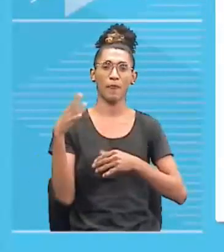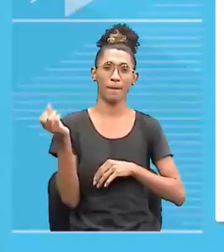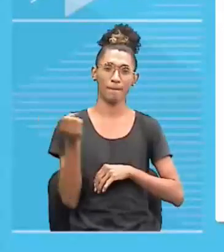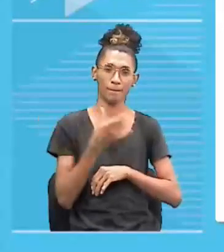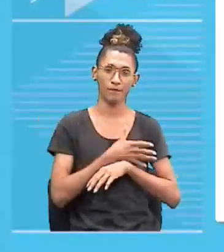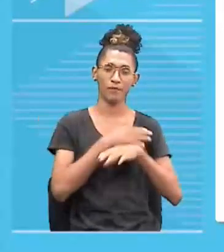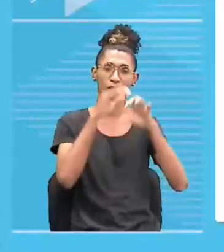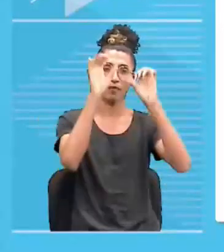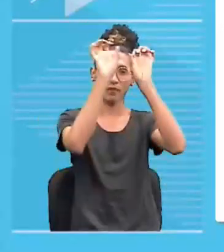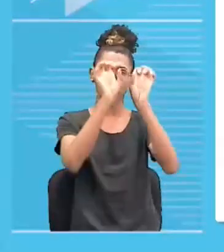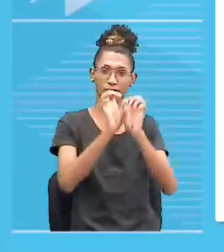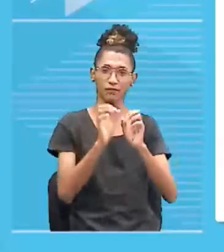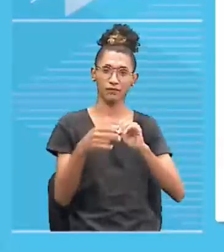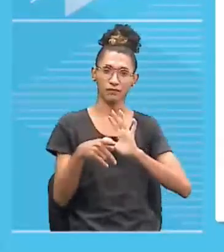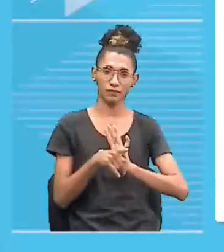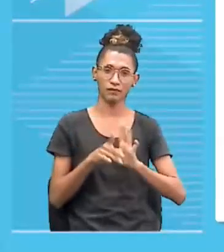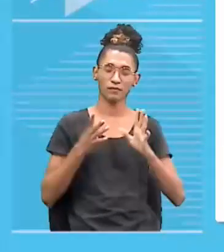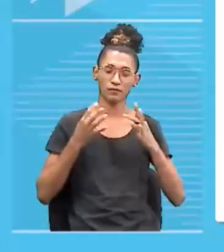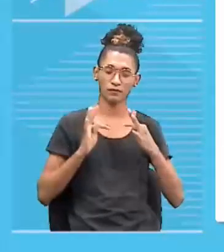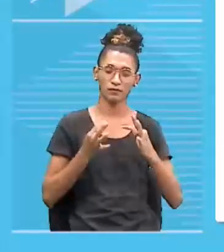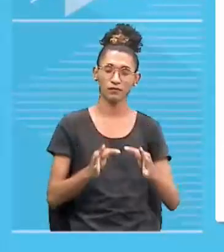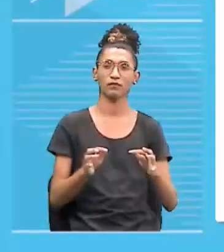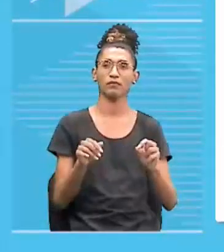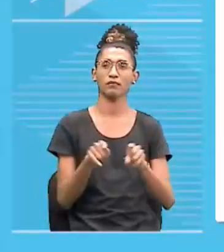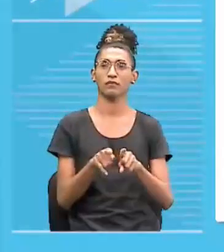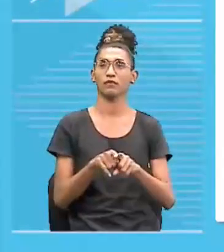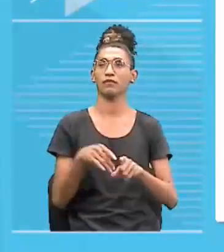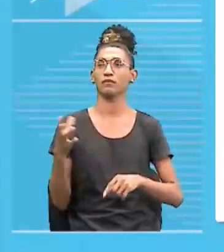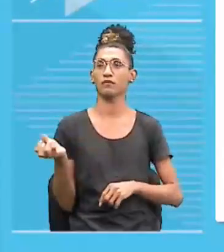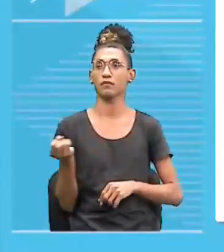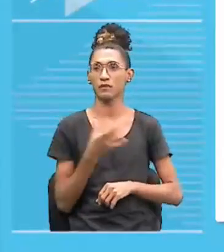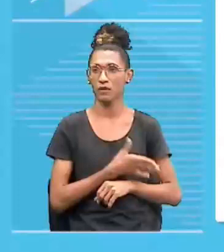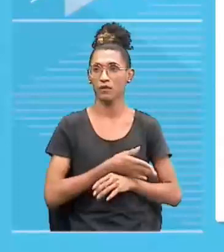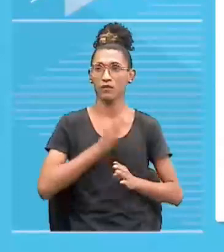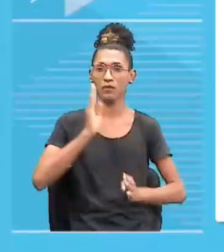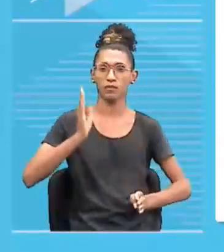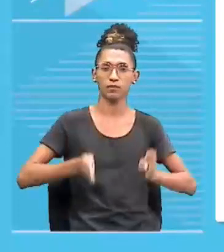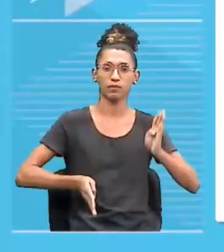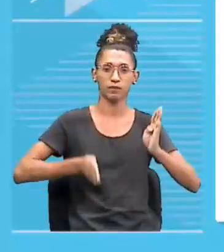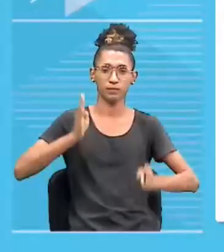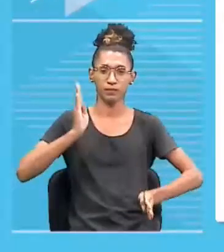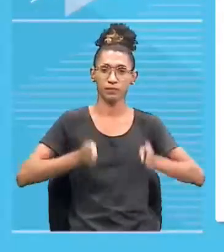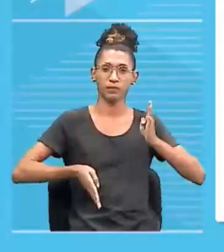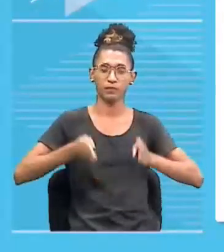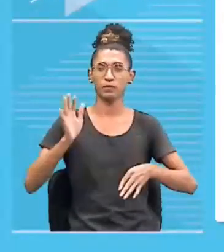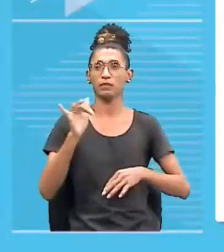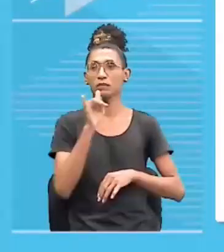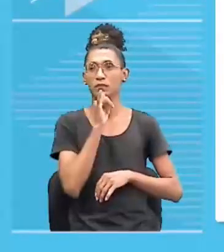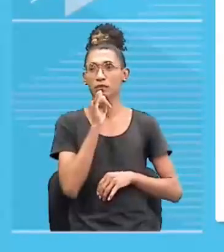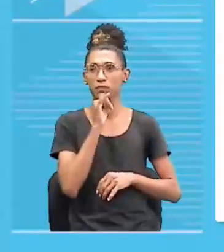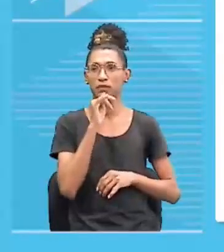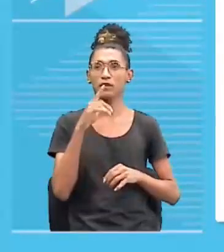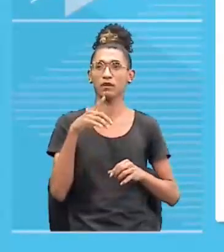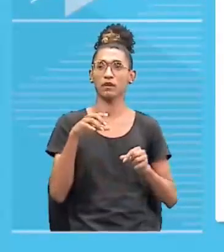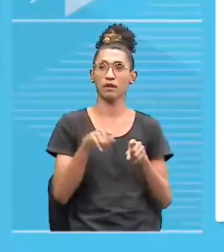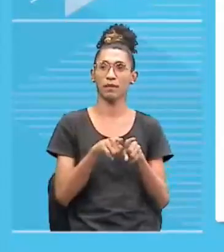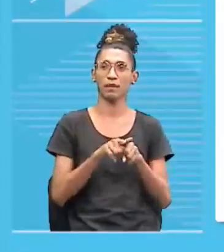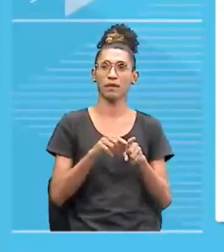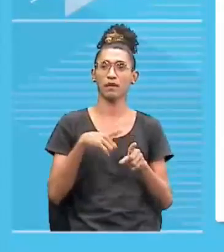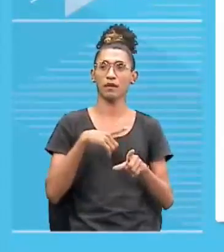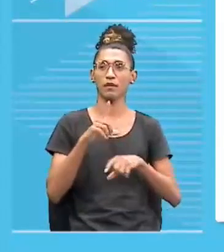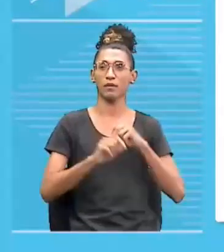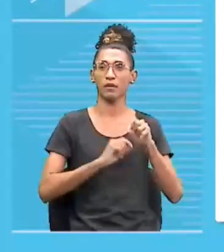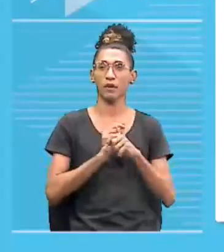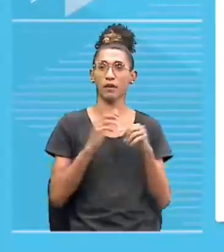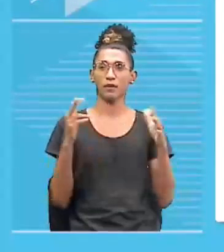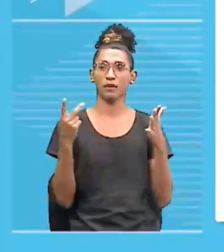estruturas tecnológicas, novos robôs, por exemplo. Eles monitoram o funcionamento de cada uma